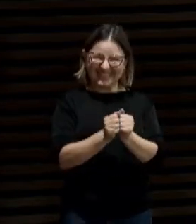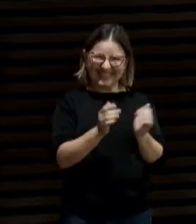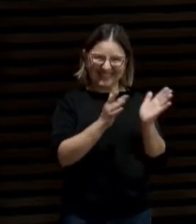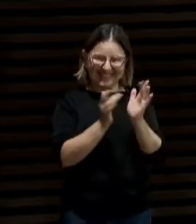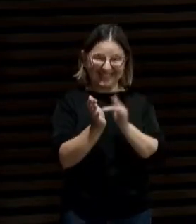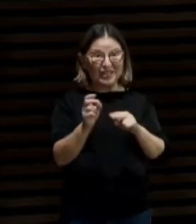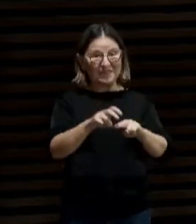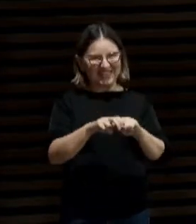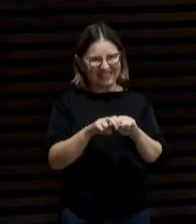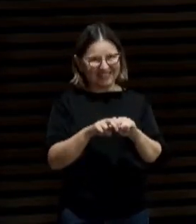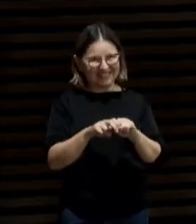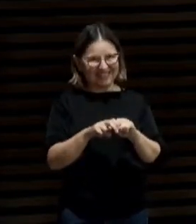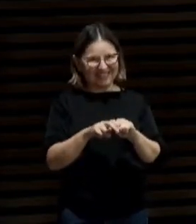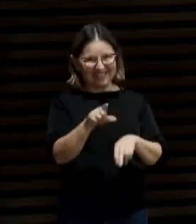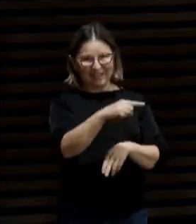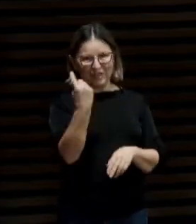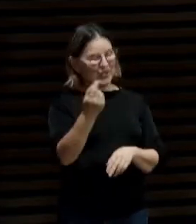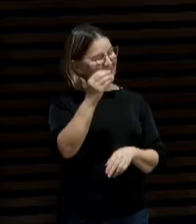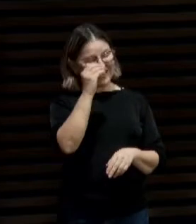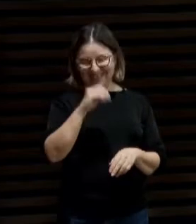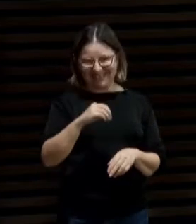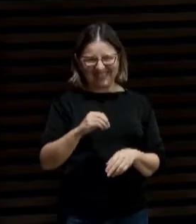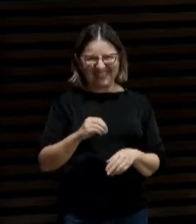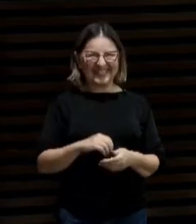Por isso, não desanimamos.